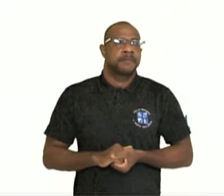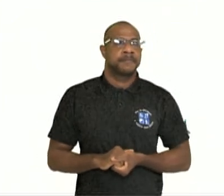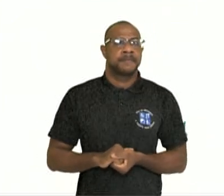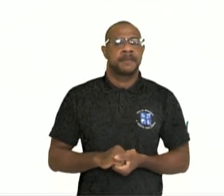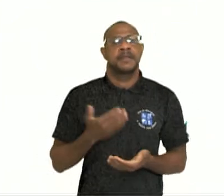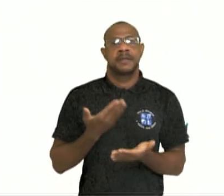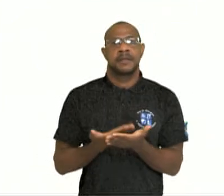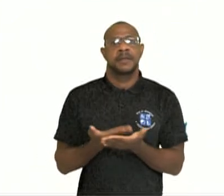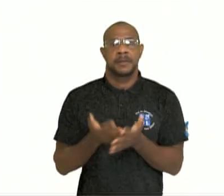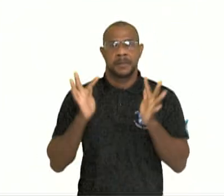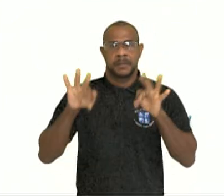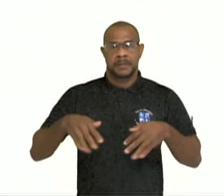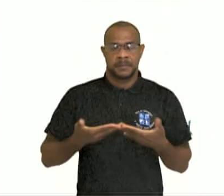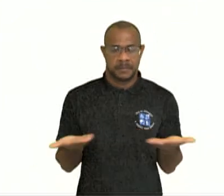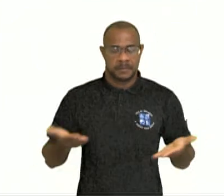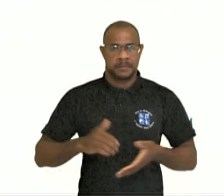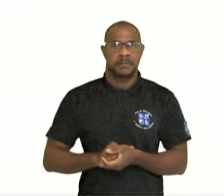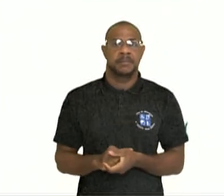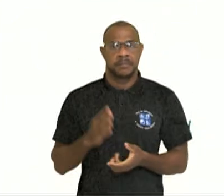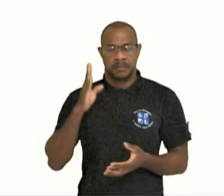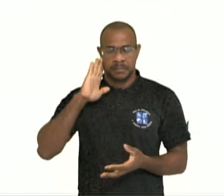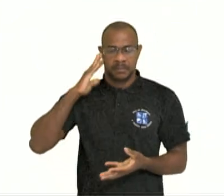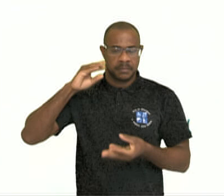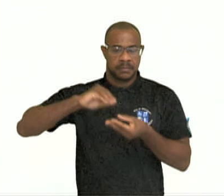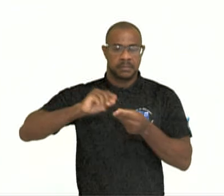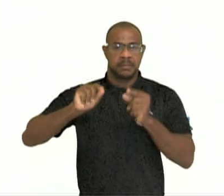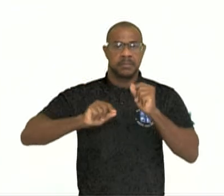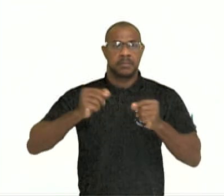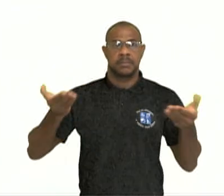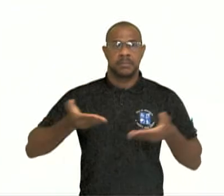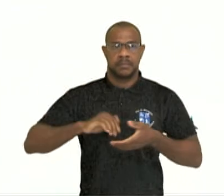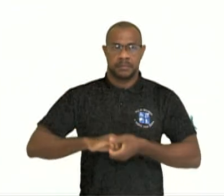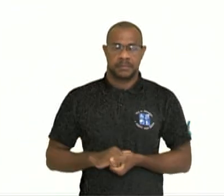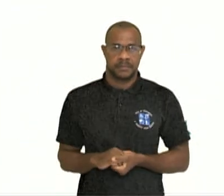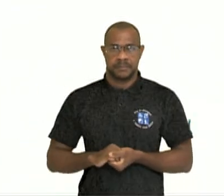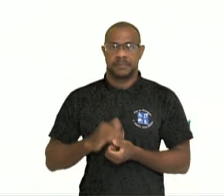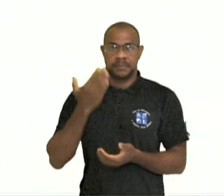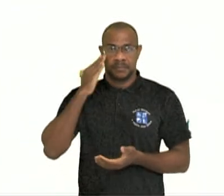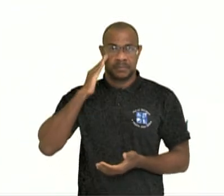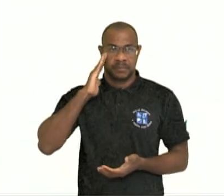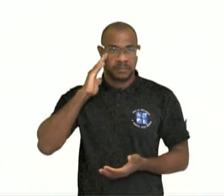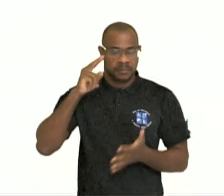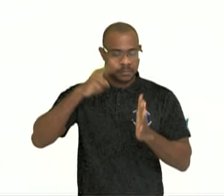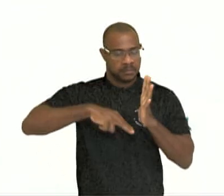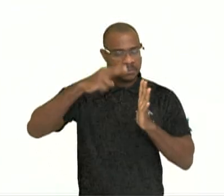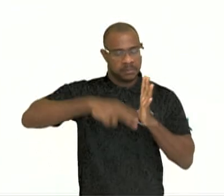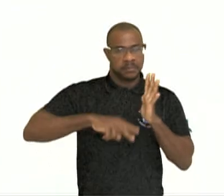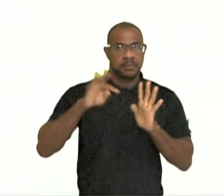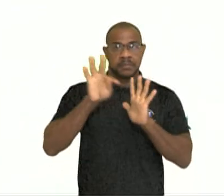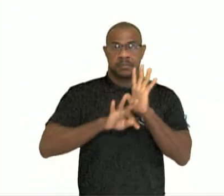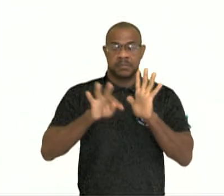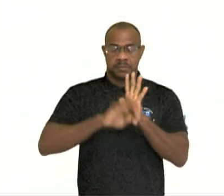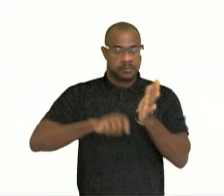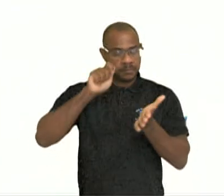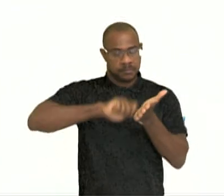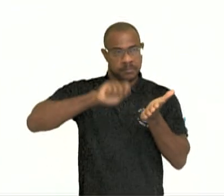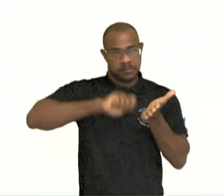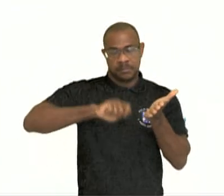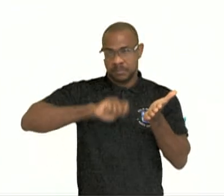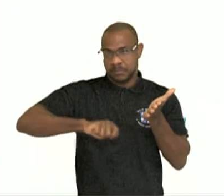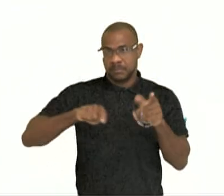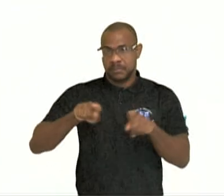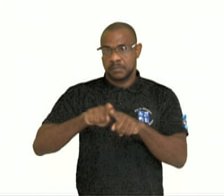Nossa aula está chegando ao final. O que nós vimos nessa aula? Compreensão leitora, textos descritivos